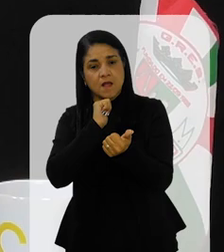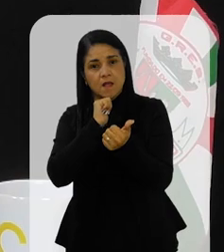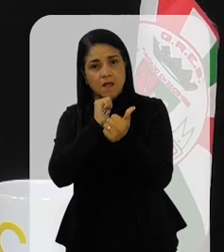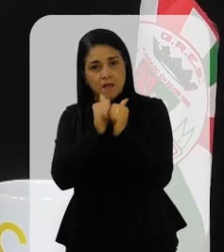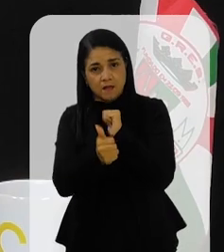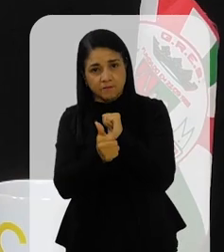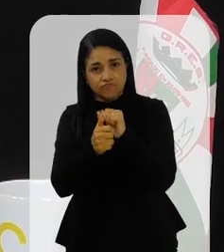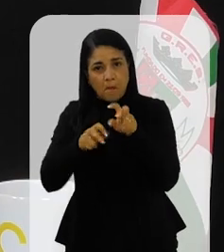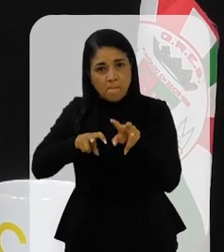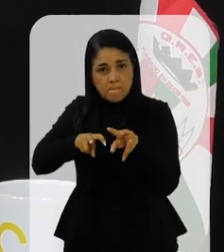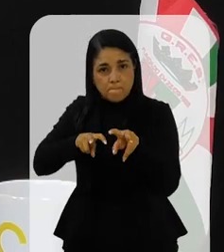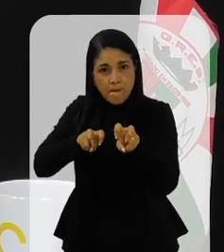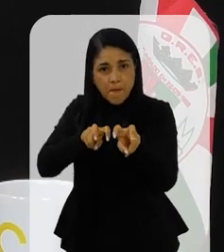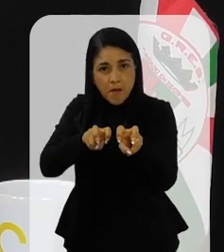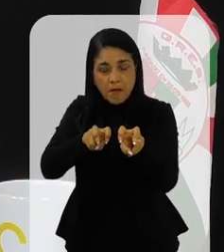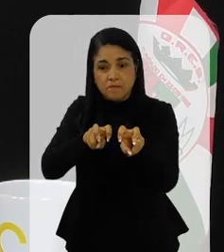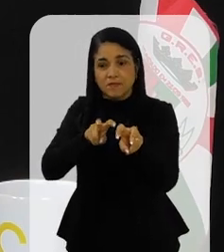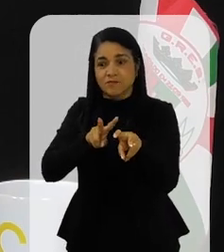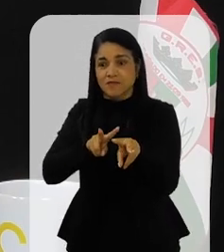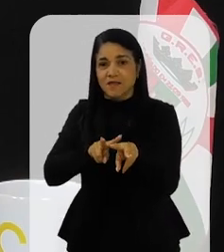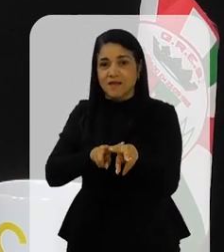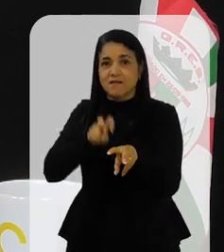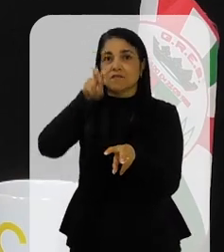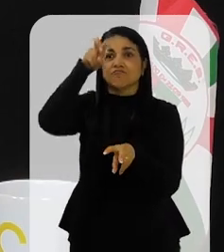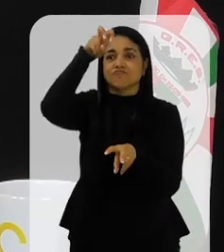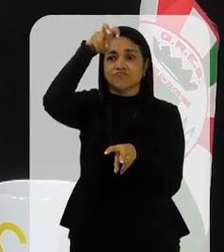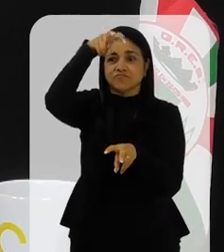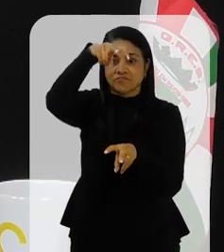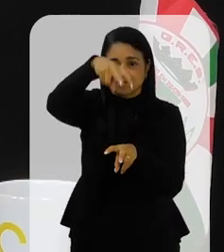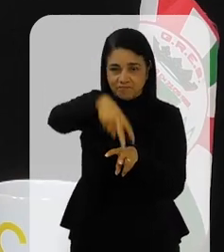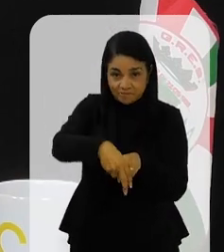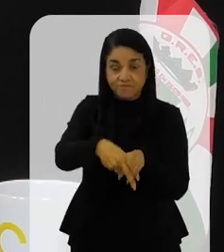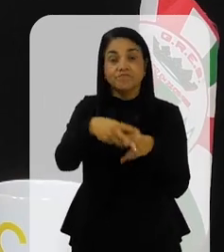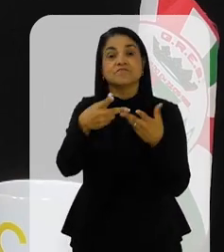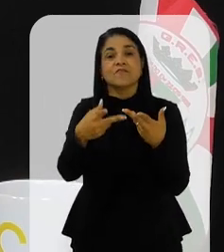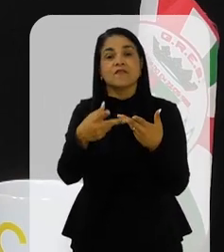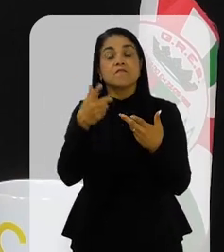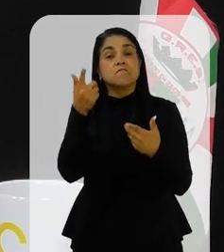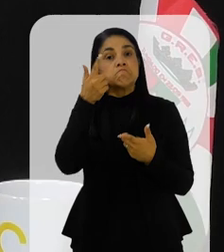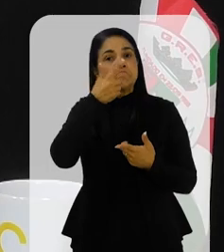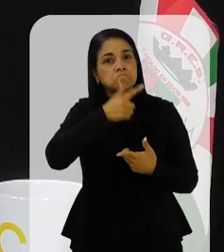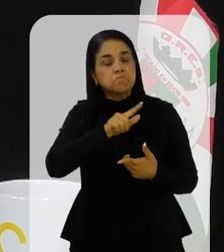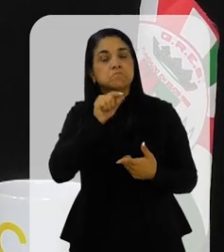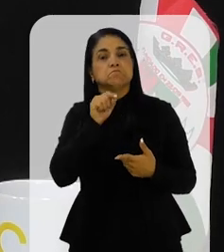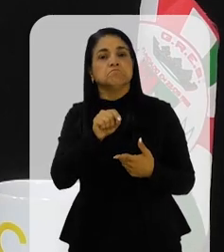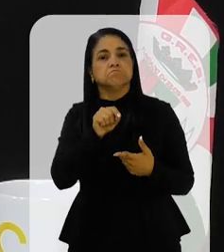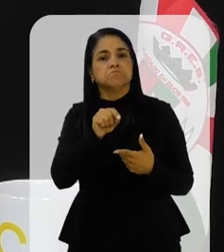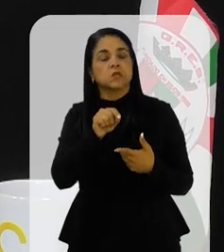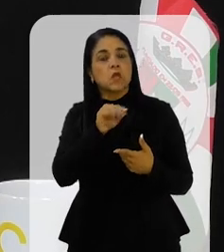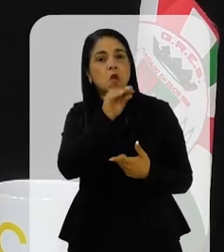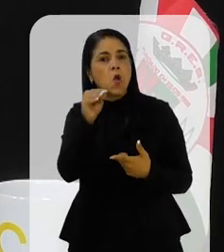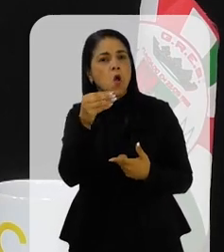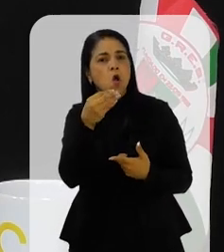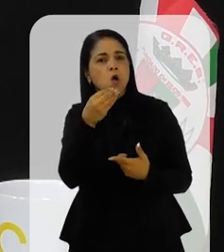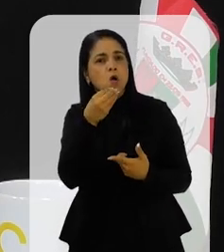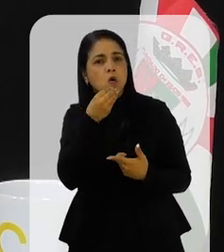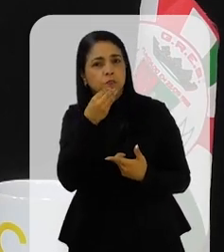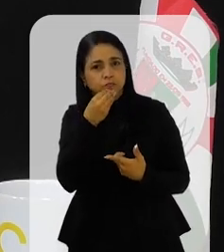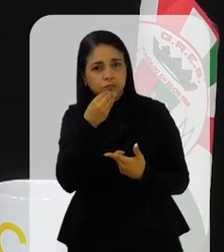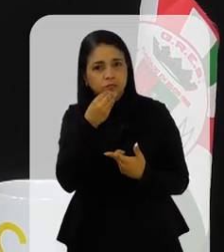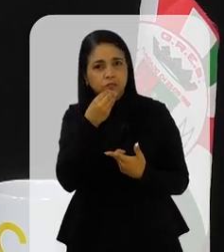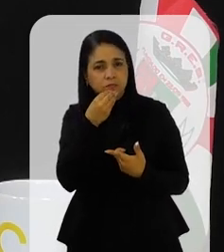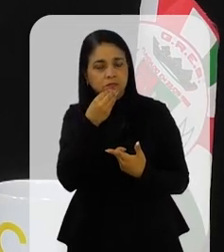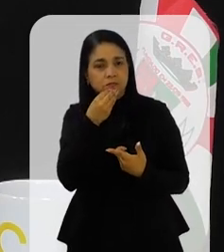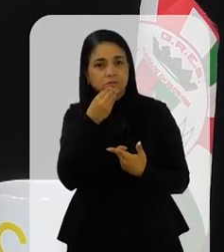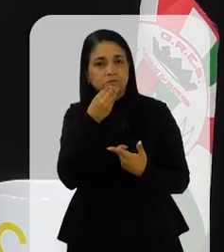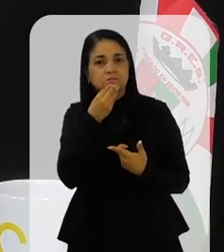de idade, na prova de salto em altura. Eu acho que é ali que me deu essa oportunidade